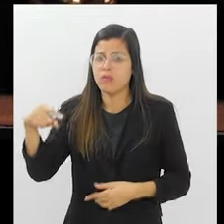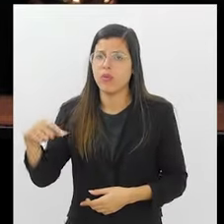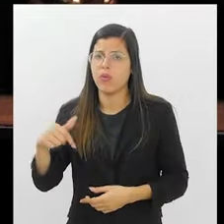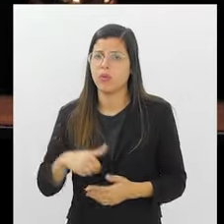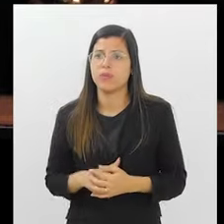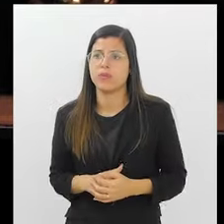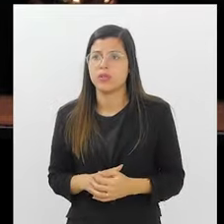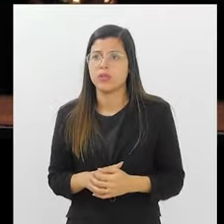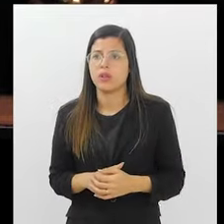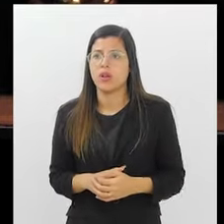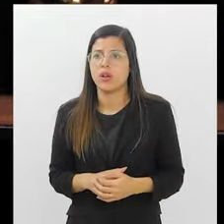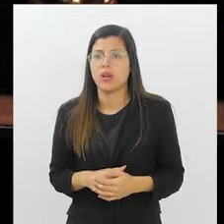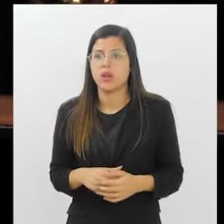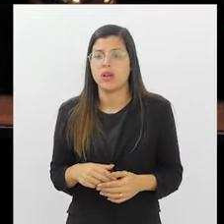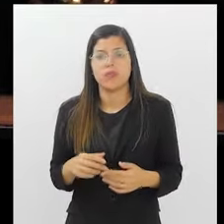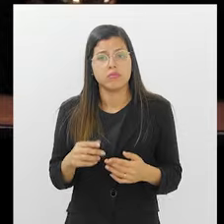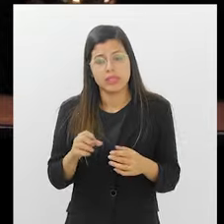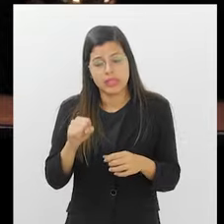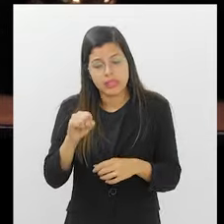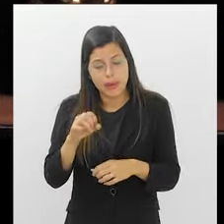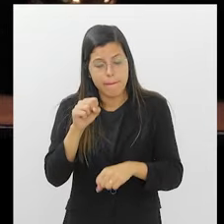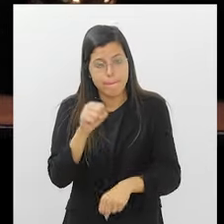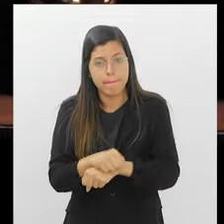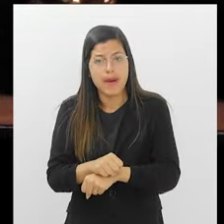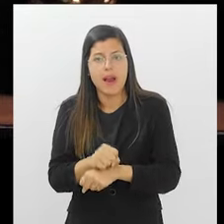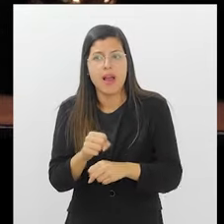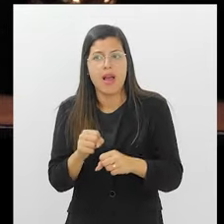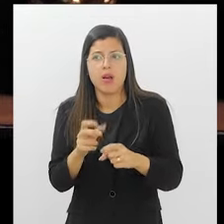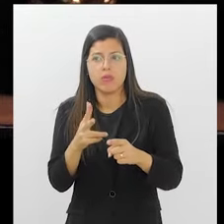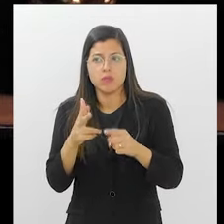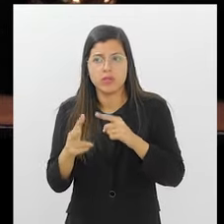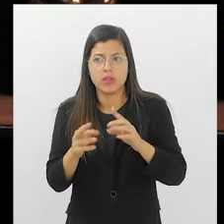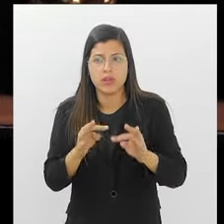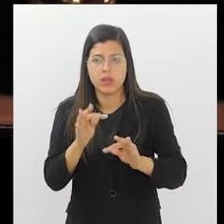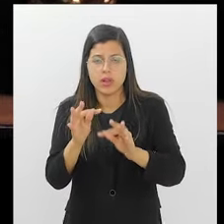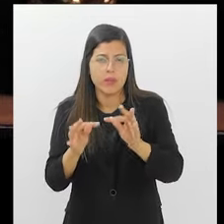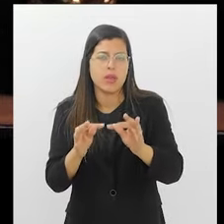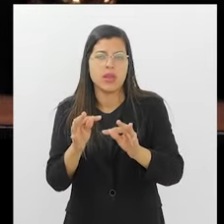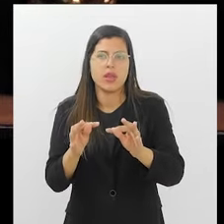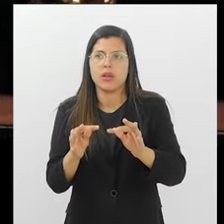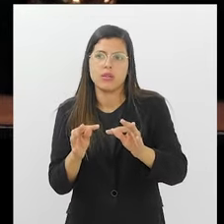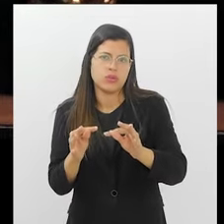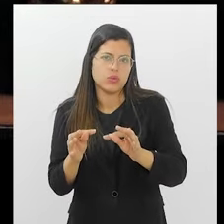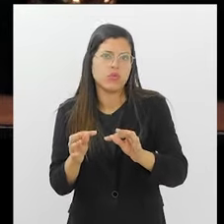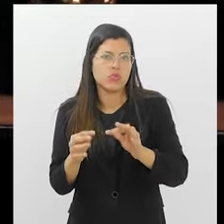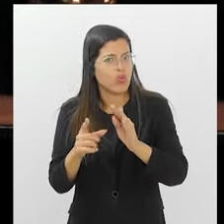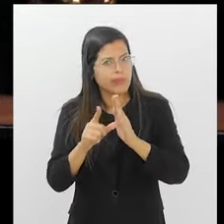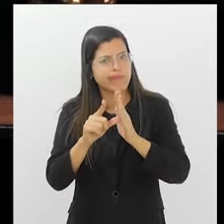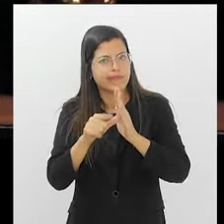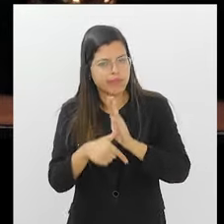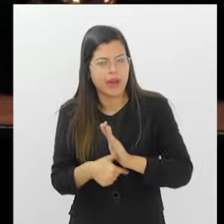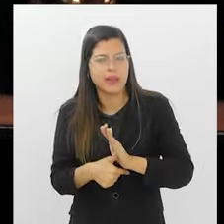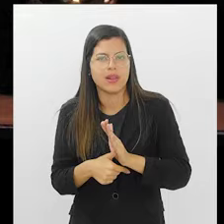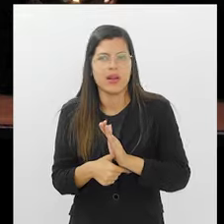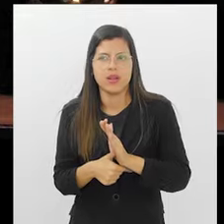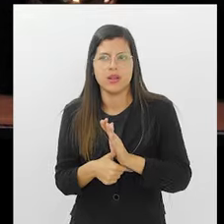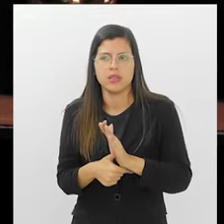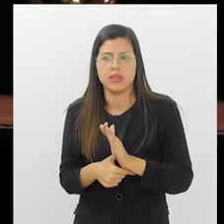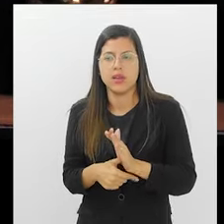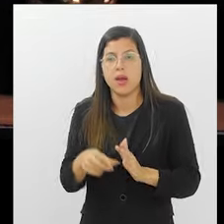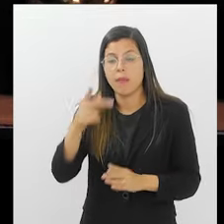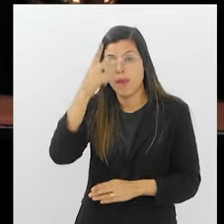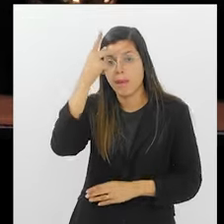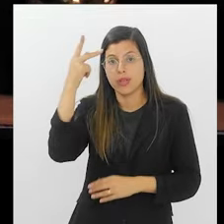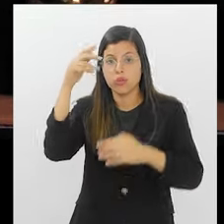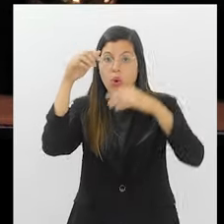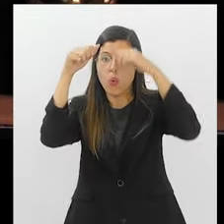como nós conseguimos retroceder na interrupção de um tratamento, nós avançamos na continuidade desse tratamento. Então, um paciente, uma pessoa